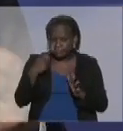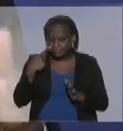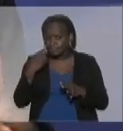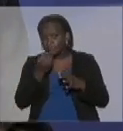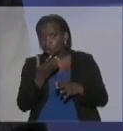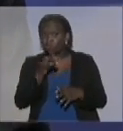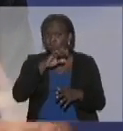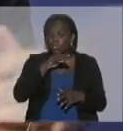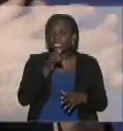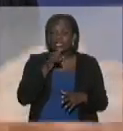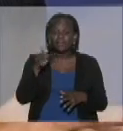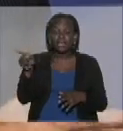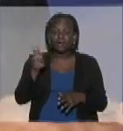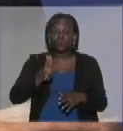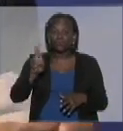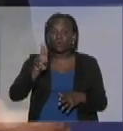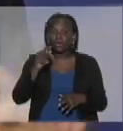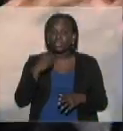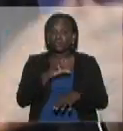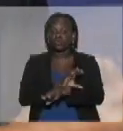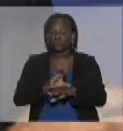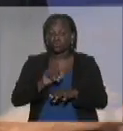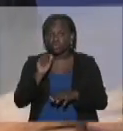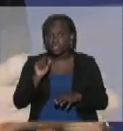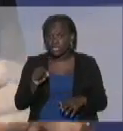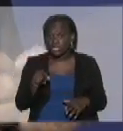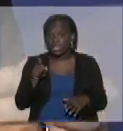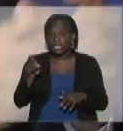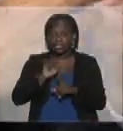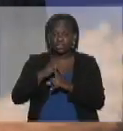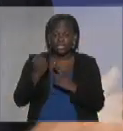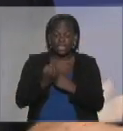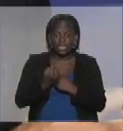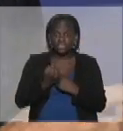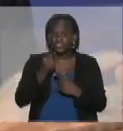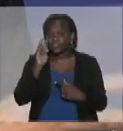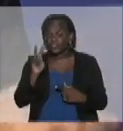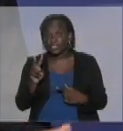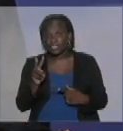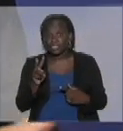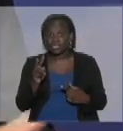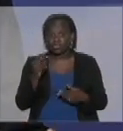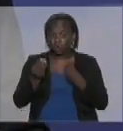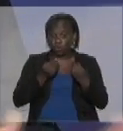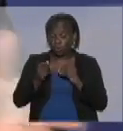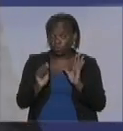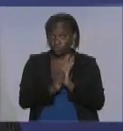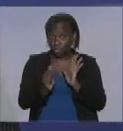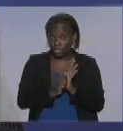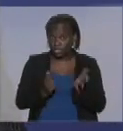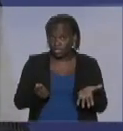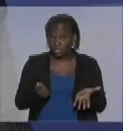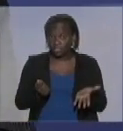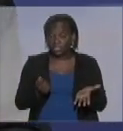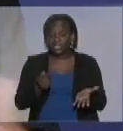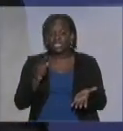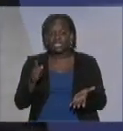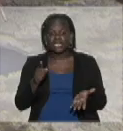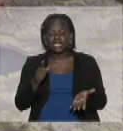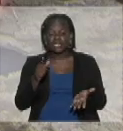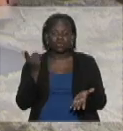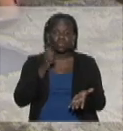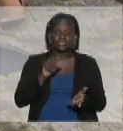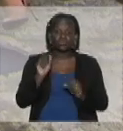muito objetiva o que é o Uruguai, qual é a cultura, como essa sociedade está se colocando perante as drogas. Quais